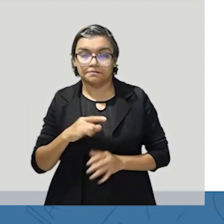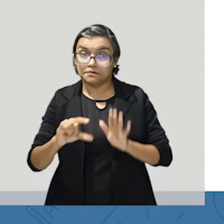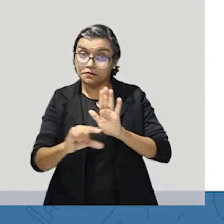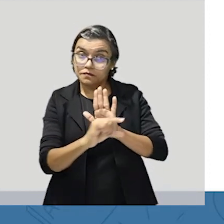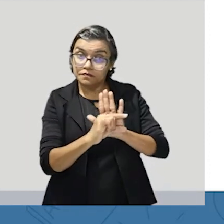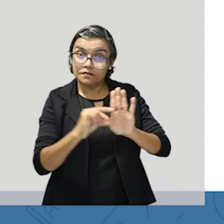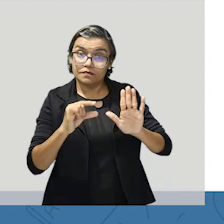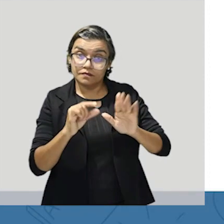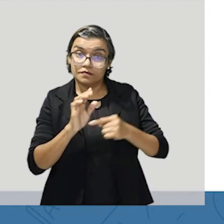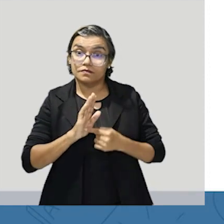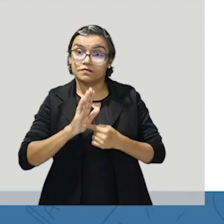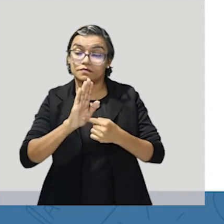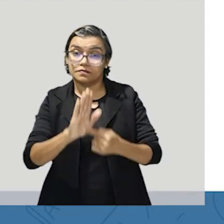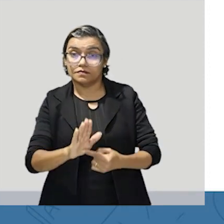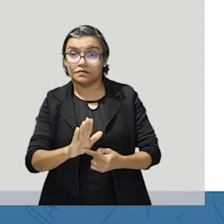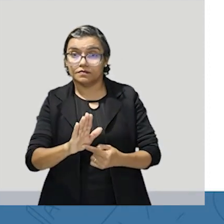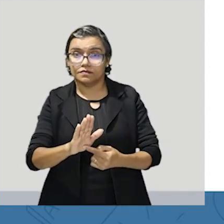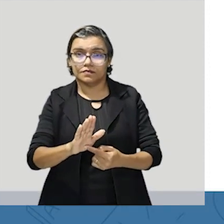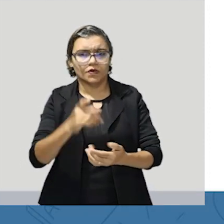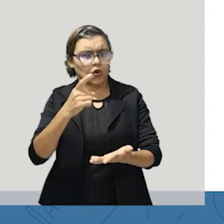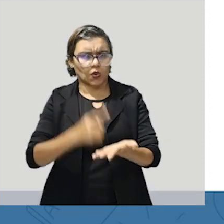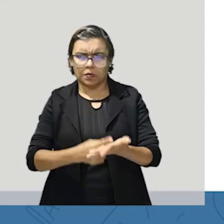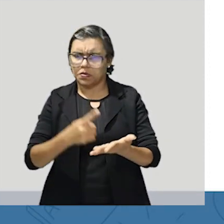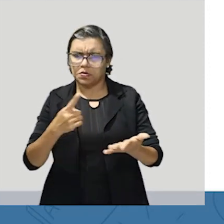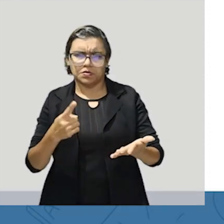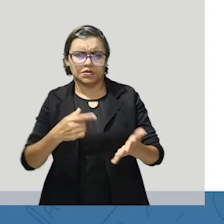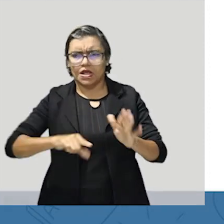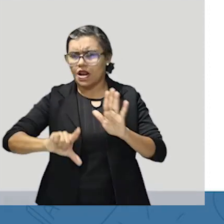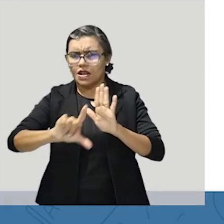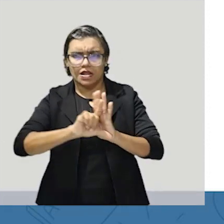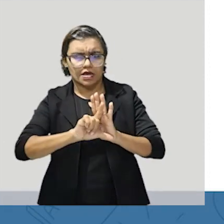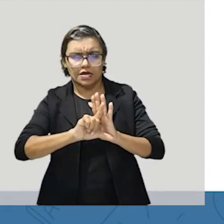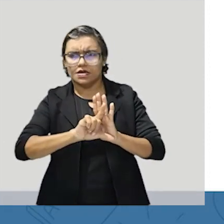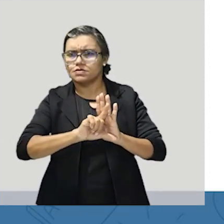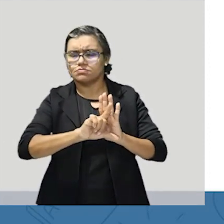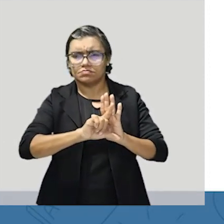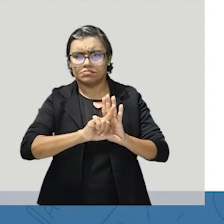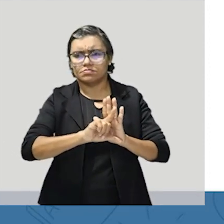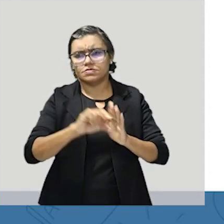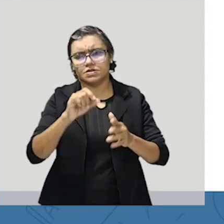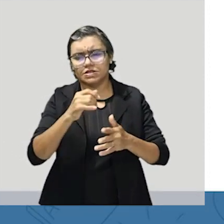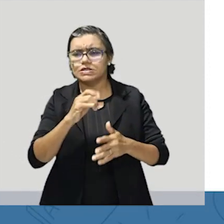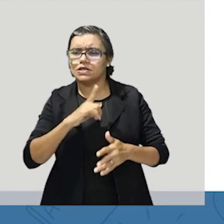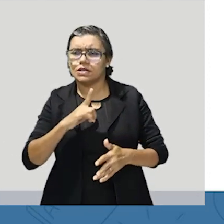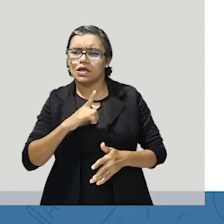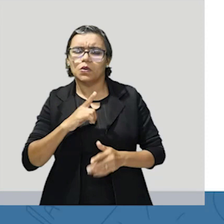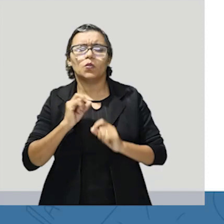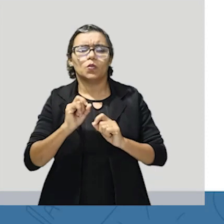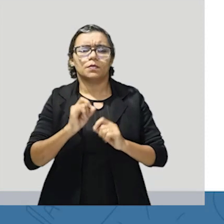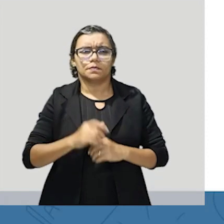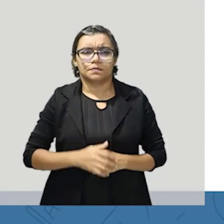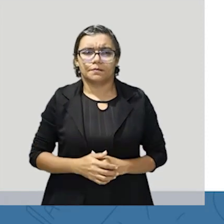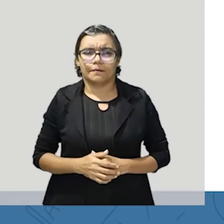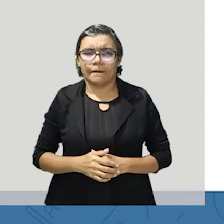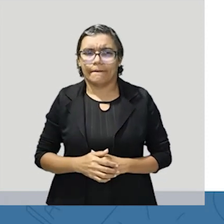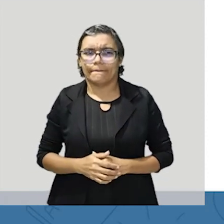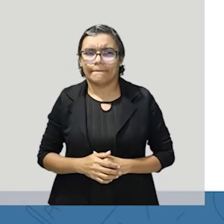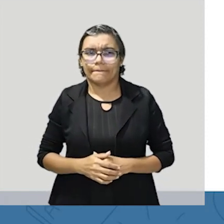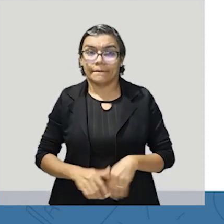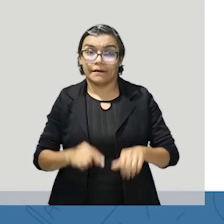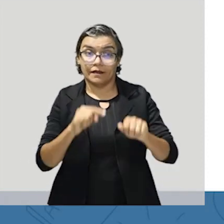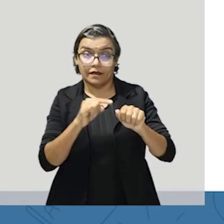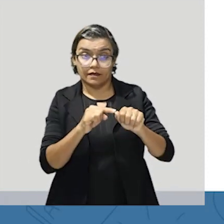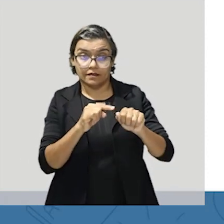o descompromissos desse compromisso as leis instituídas pelo poder de forma irônica bom ele diz o quê